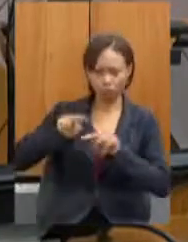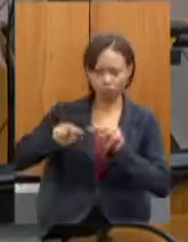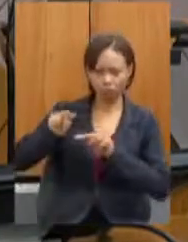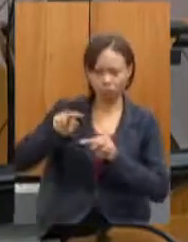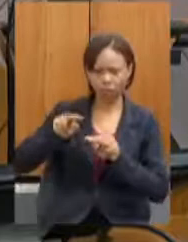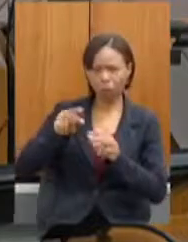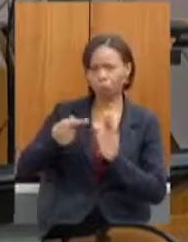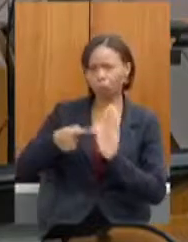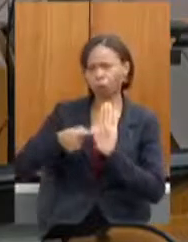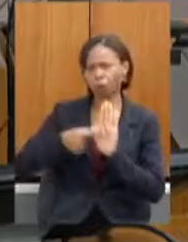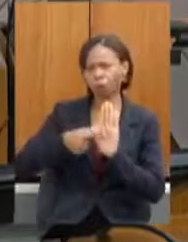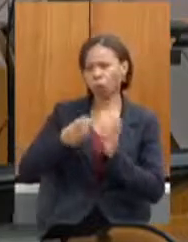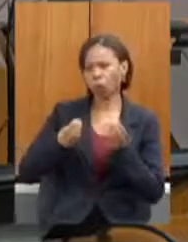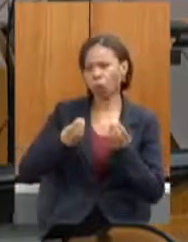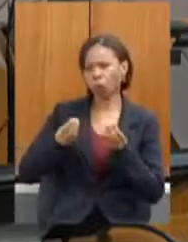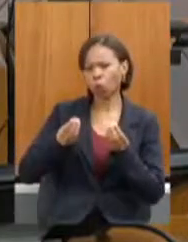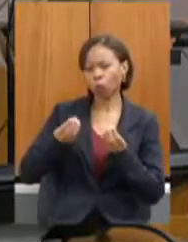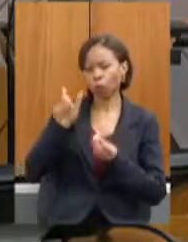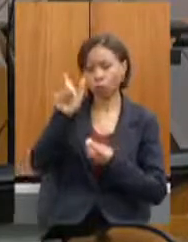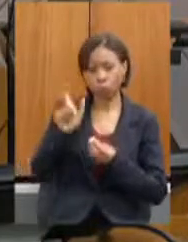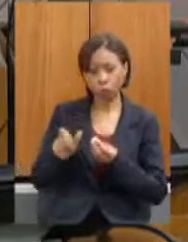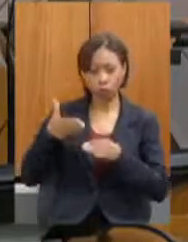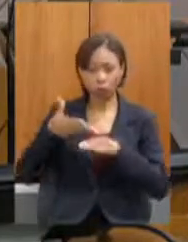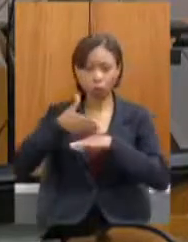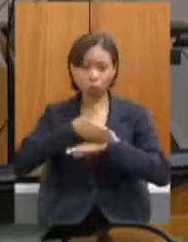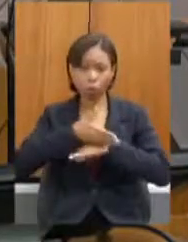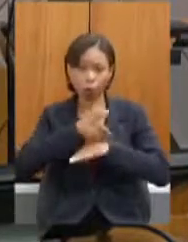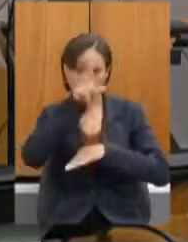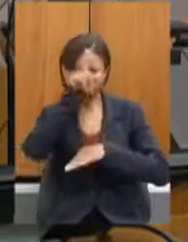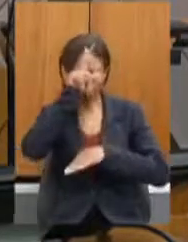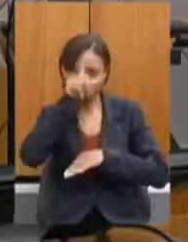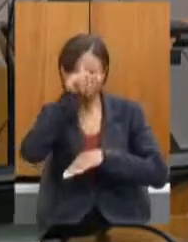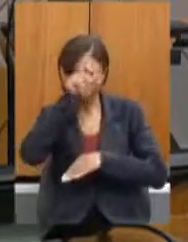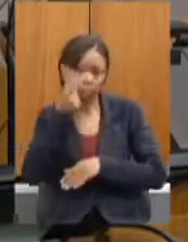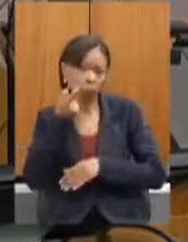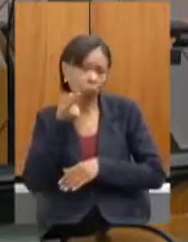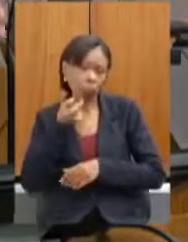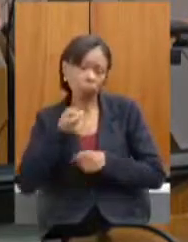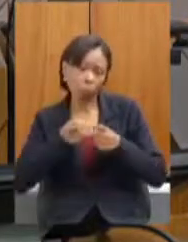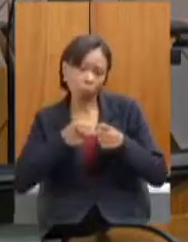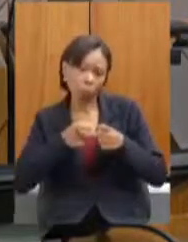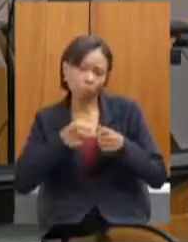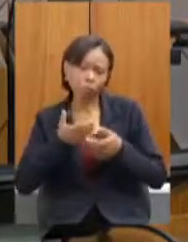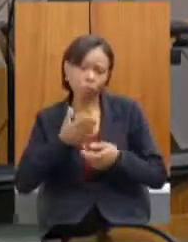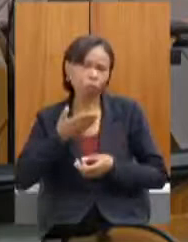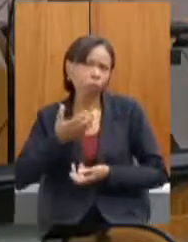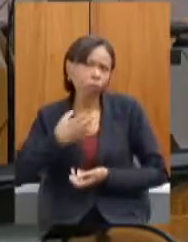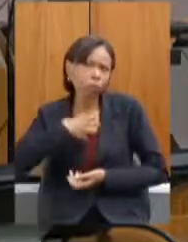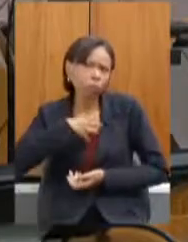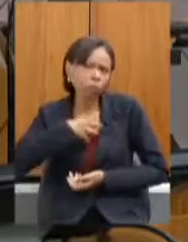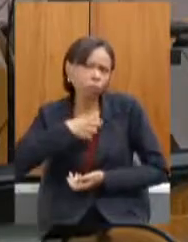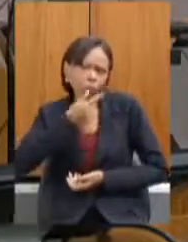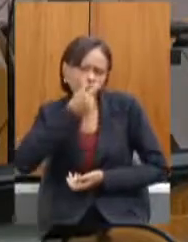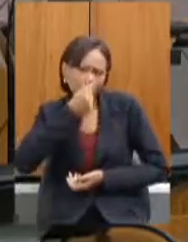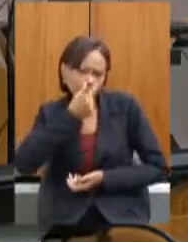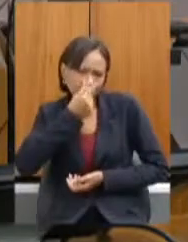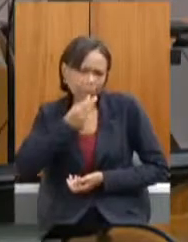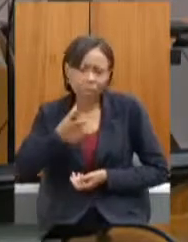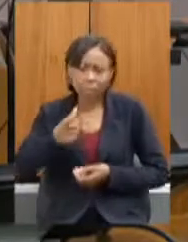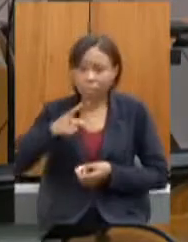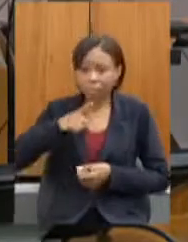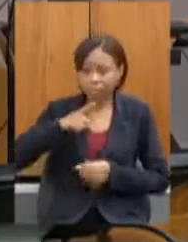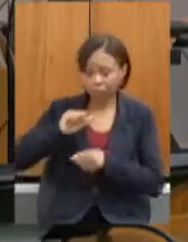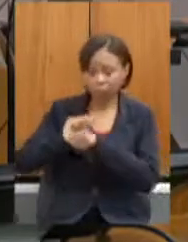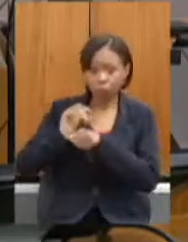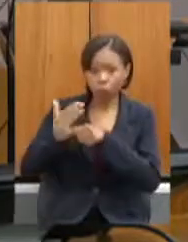de uma pessoa que procurou assistência médica e tem sintomas gripais está com a convite esse que é a forma de